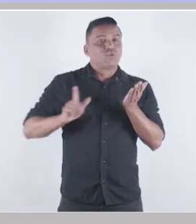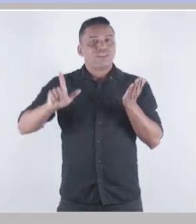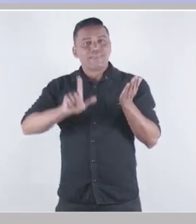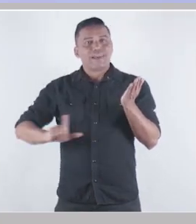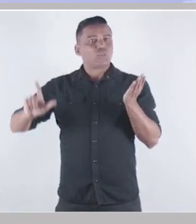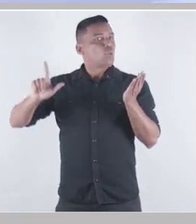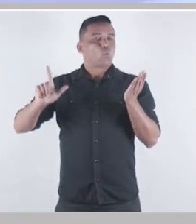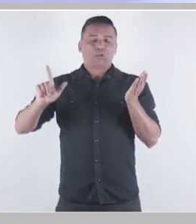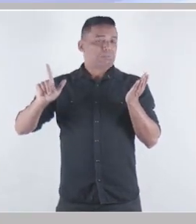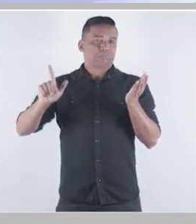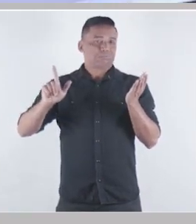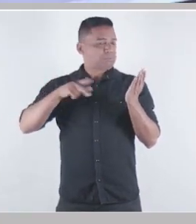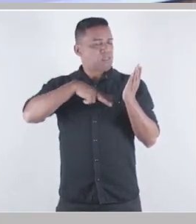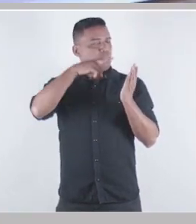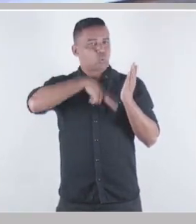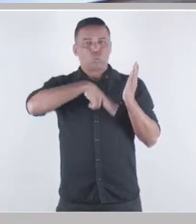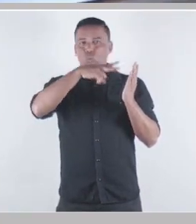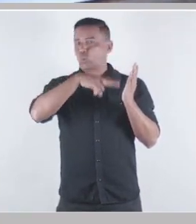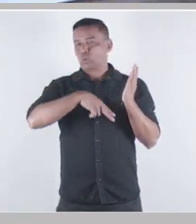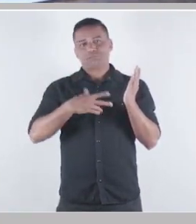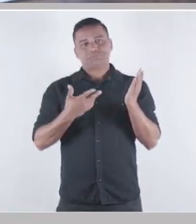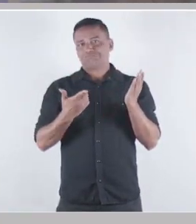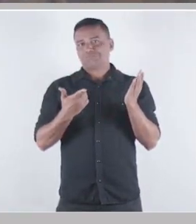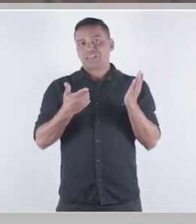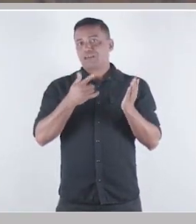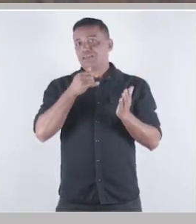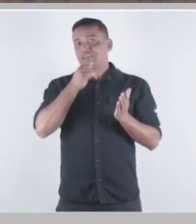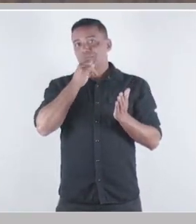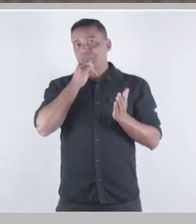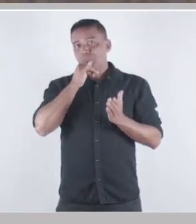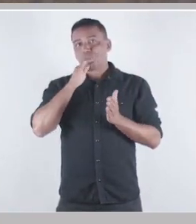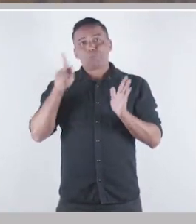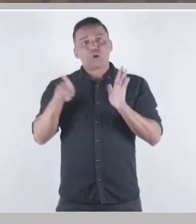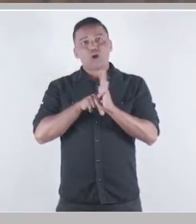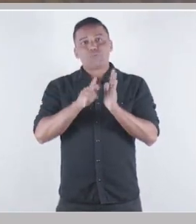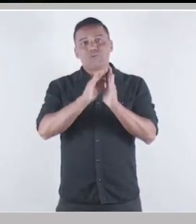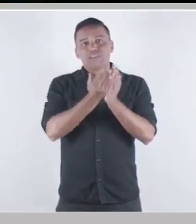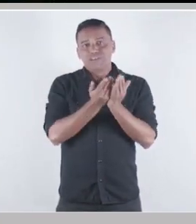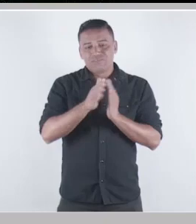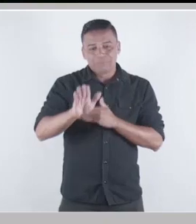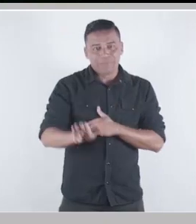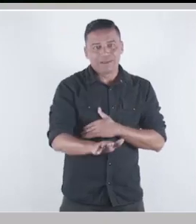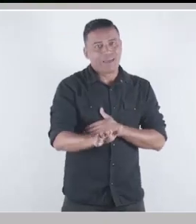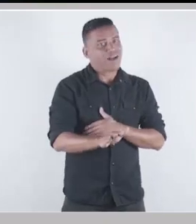e coisas assim, mesmo infantis, assim, o acesso era muito pouco.